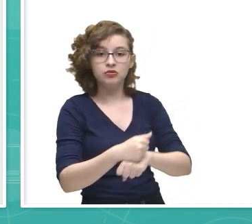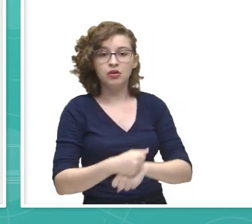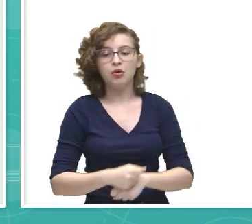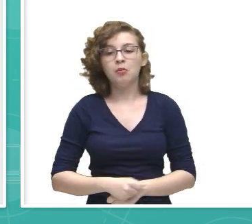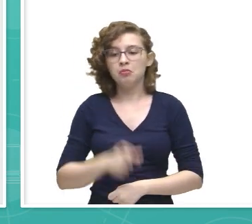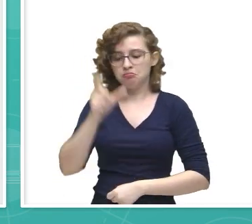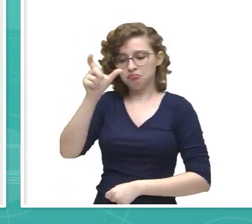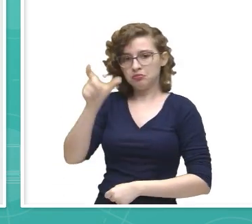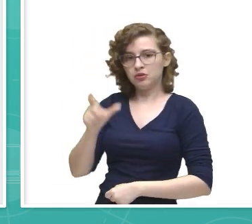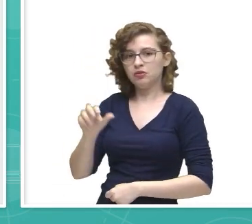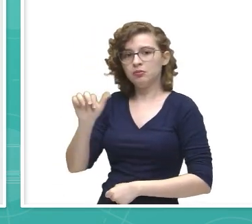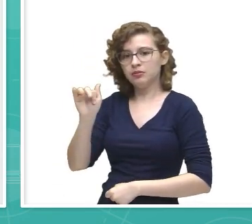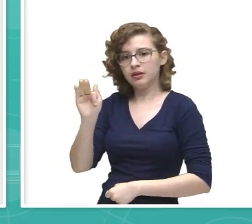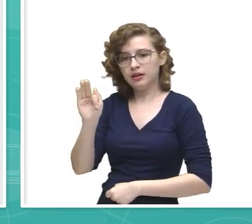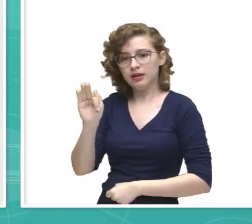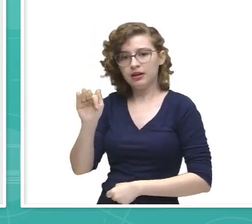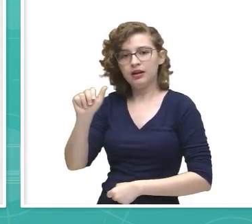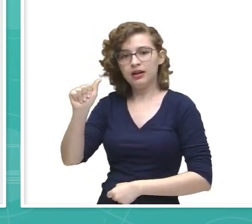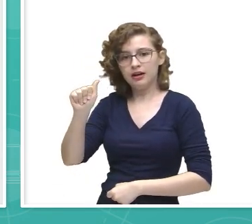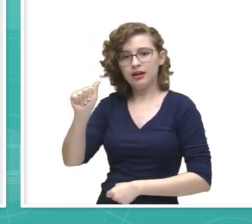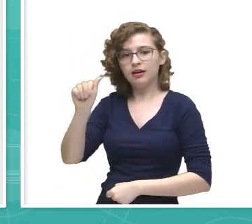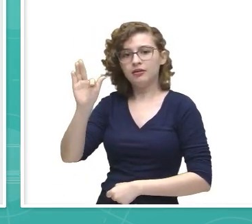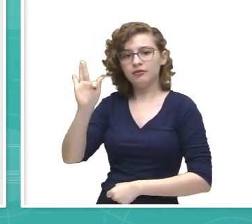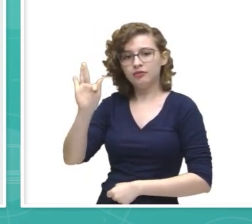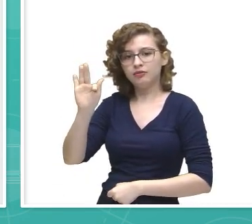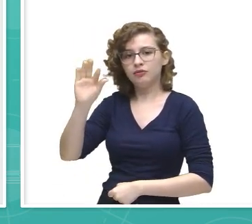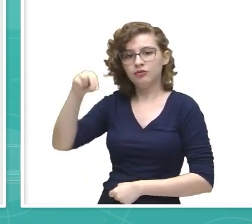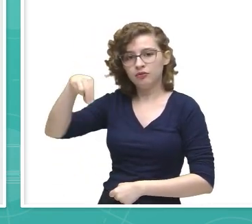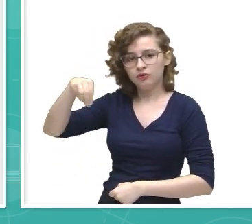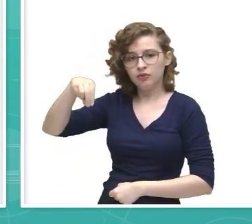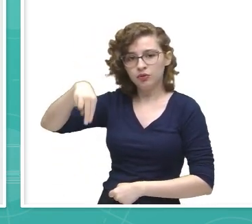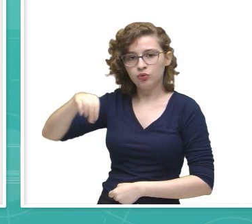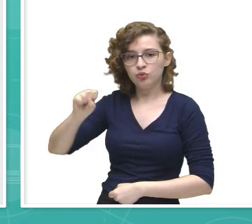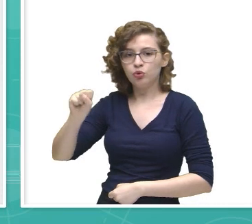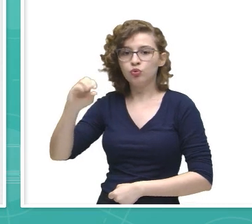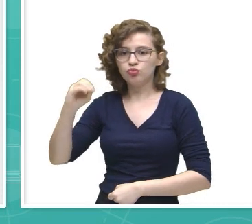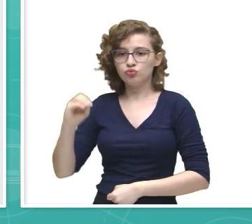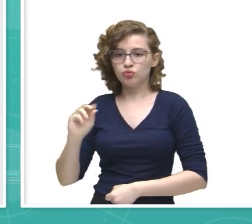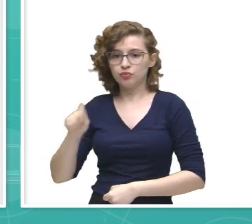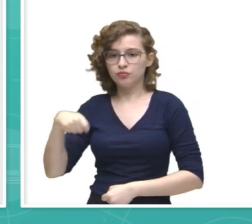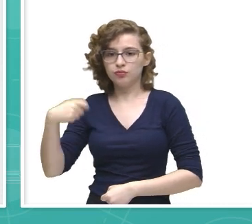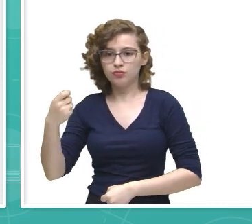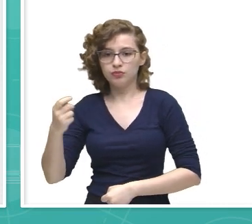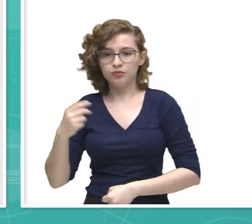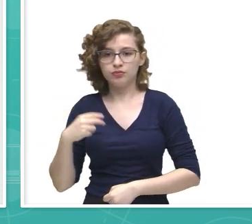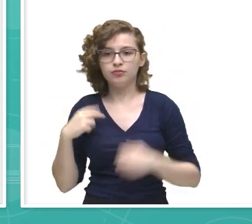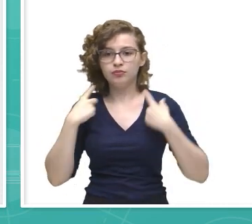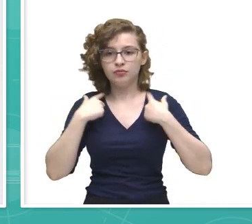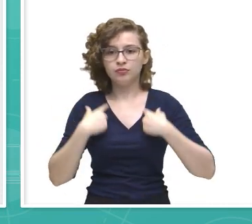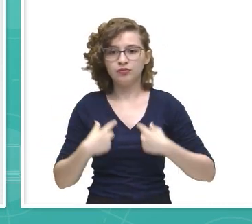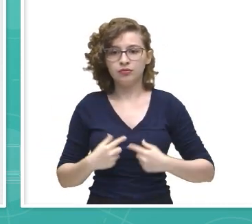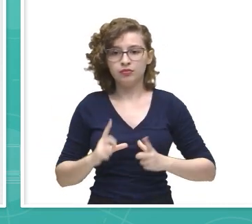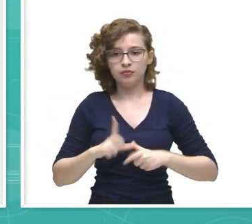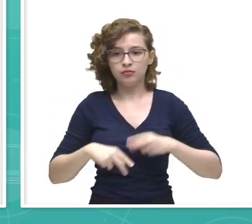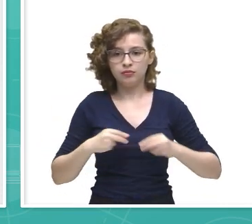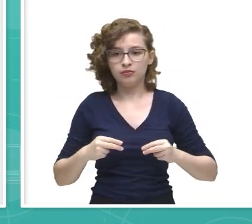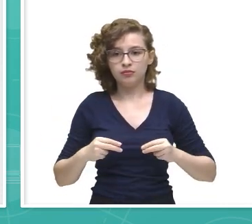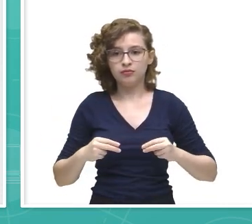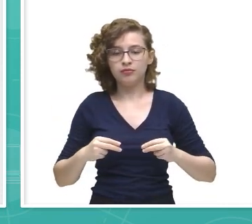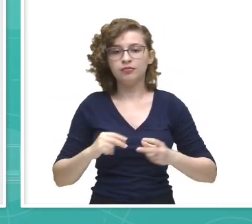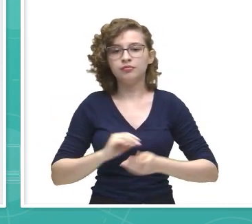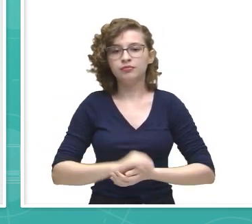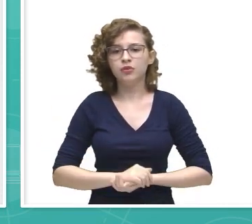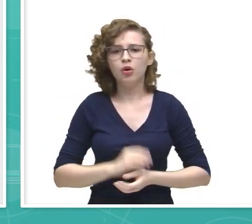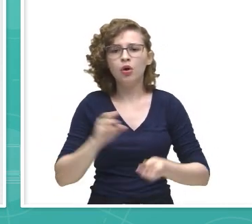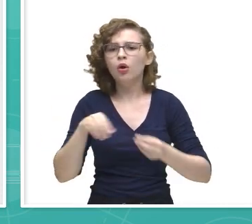Souza. Guardem esse nome também, importante para a gente entender como é que se deu esse processo de colonização. Qual foi o